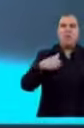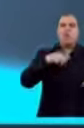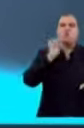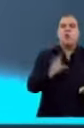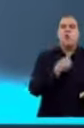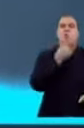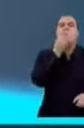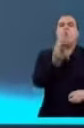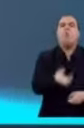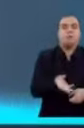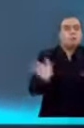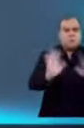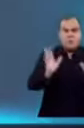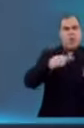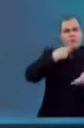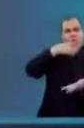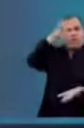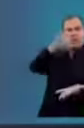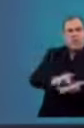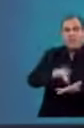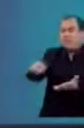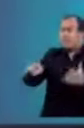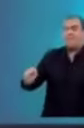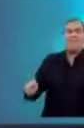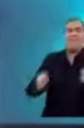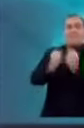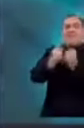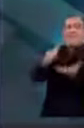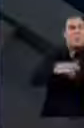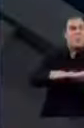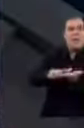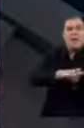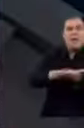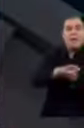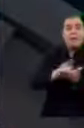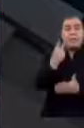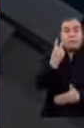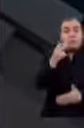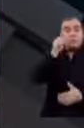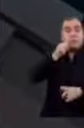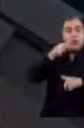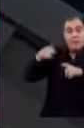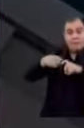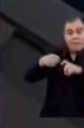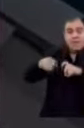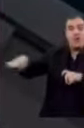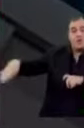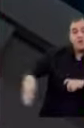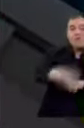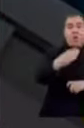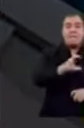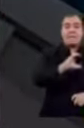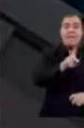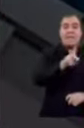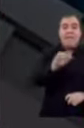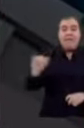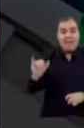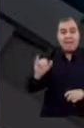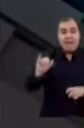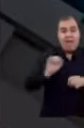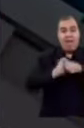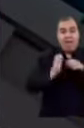fora, eu defendo de fato. A senhora não defendeu duas médicas que foram na CPI da Covid, foram maltratadas,